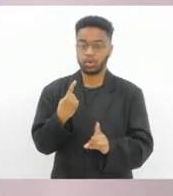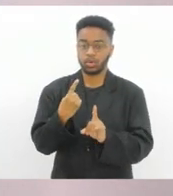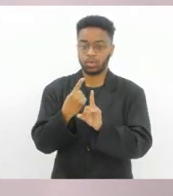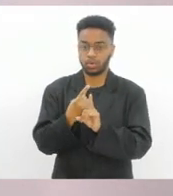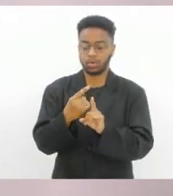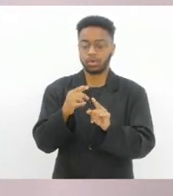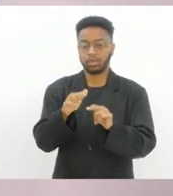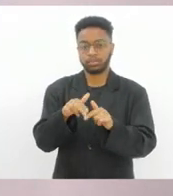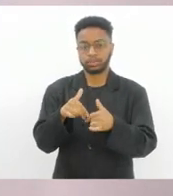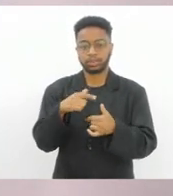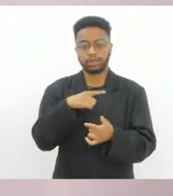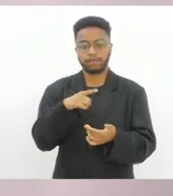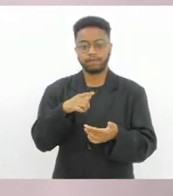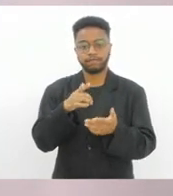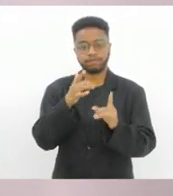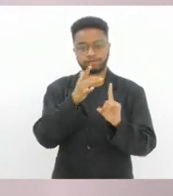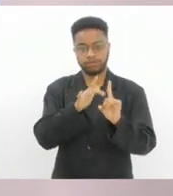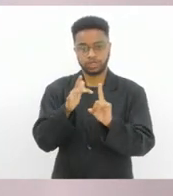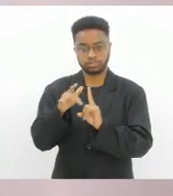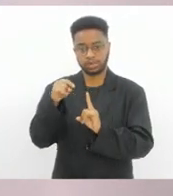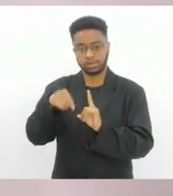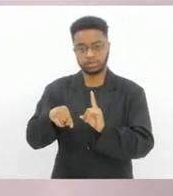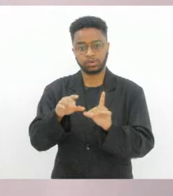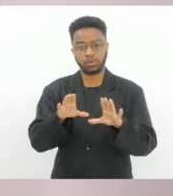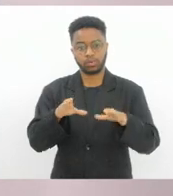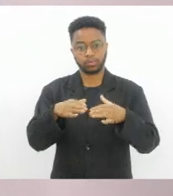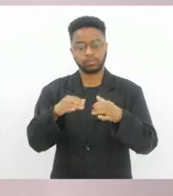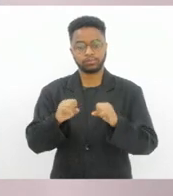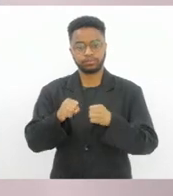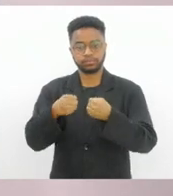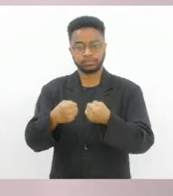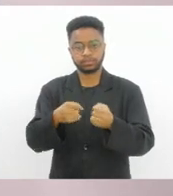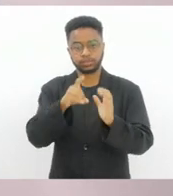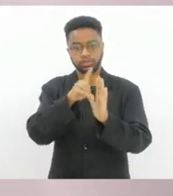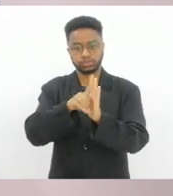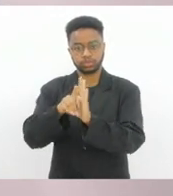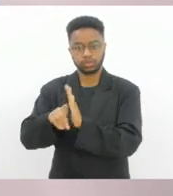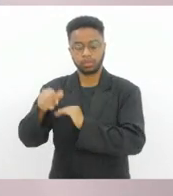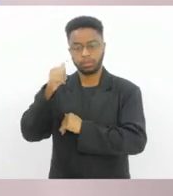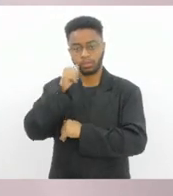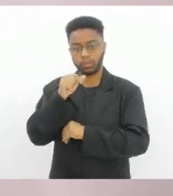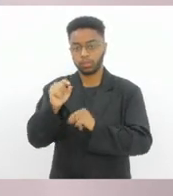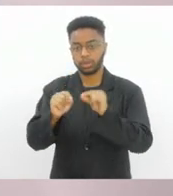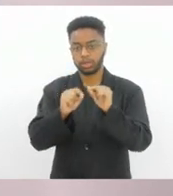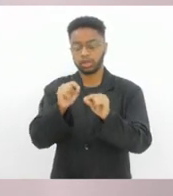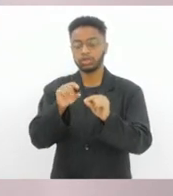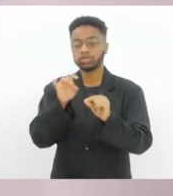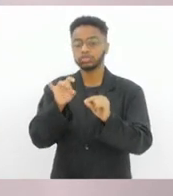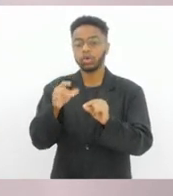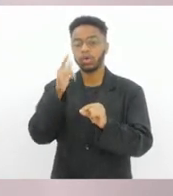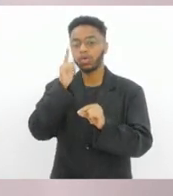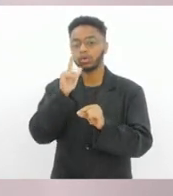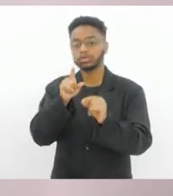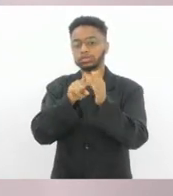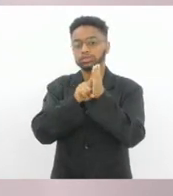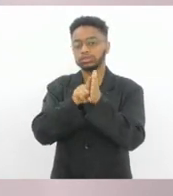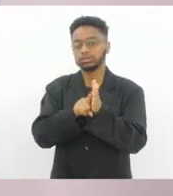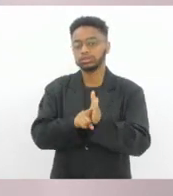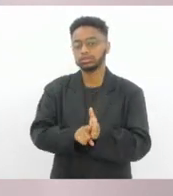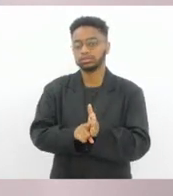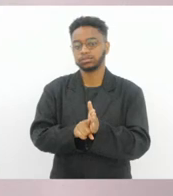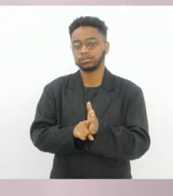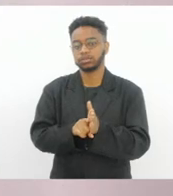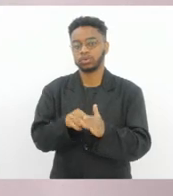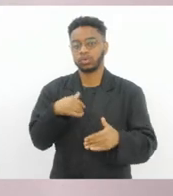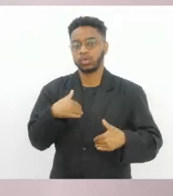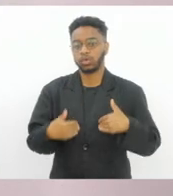foram atendidas pela Comissão de Defesa dos Direitos da Mulher, é que ela só pôde fazer o exame de corpo de delito